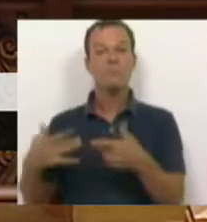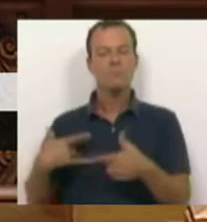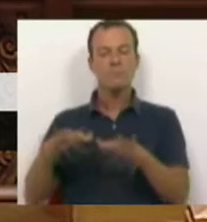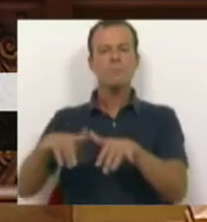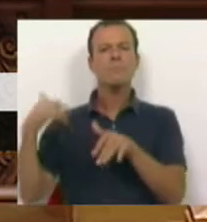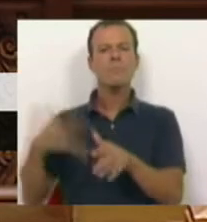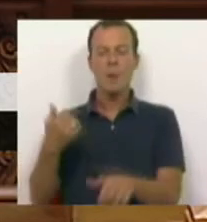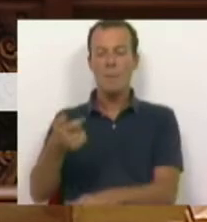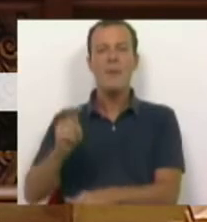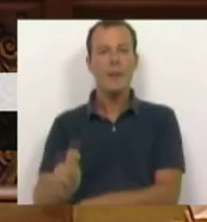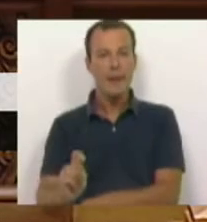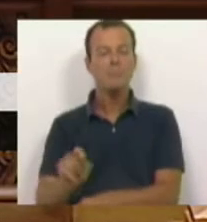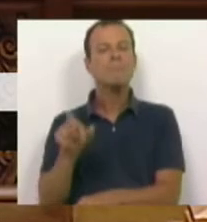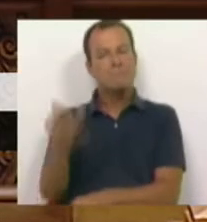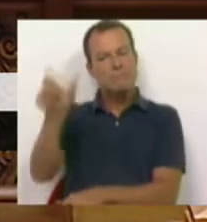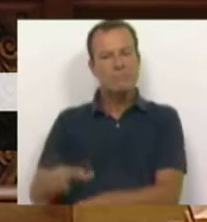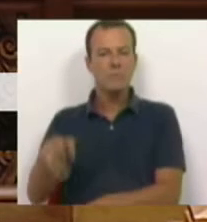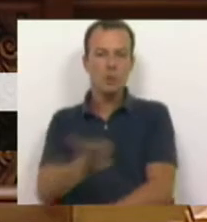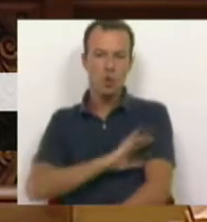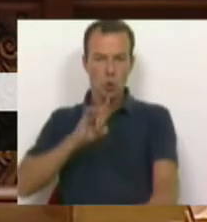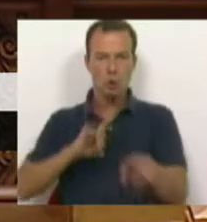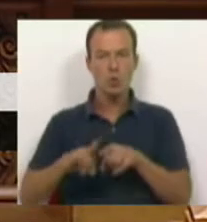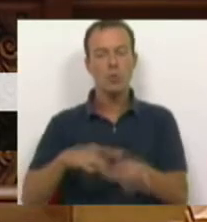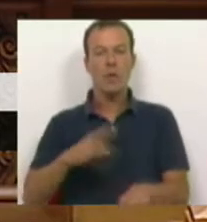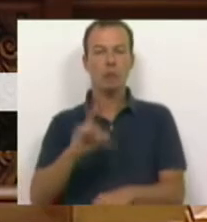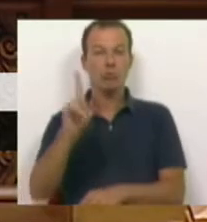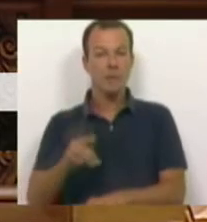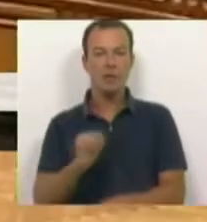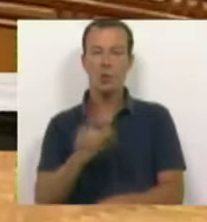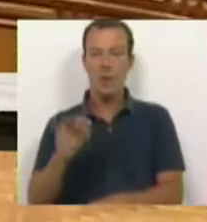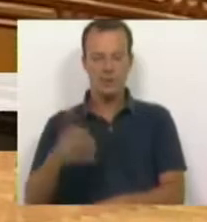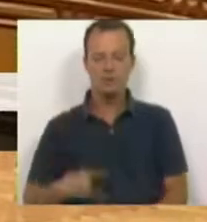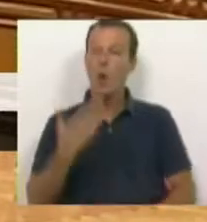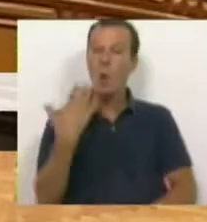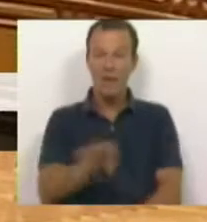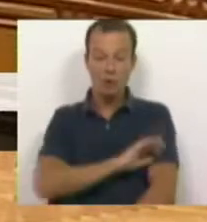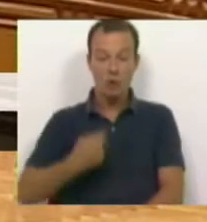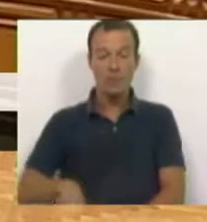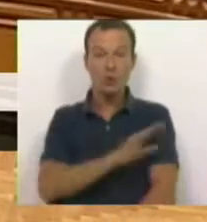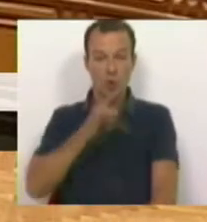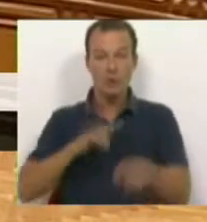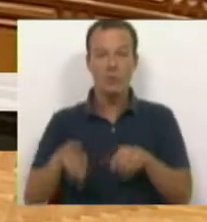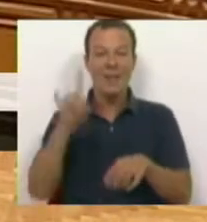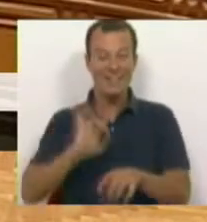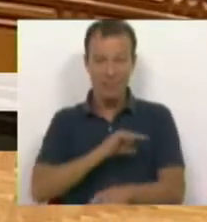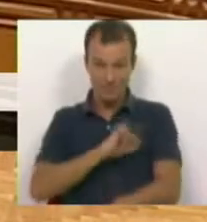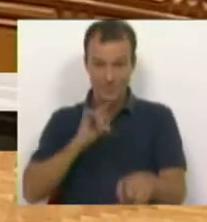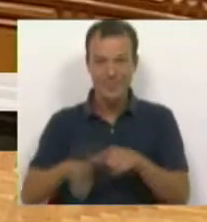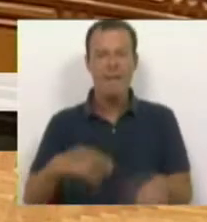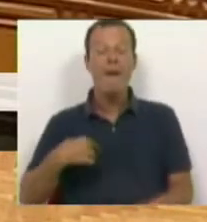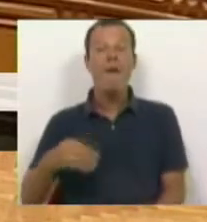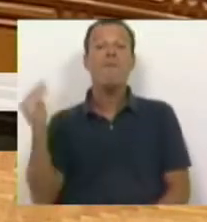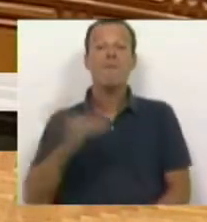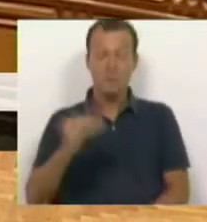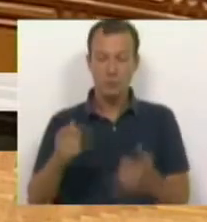Grupo Parlamentar do Bloco de Esquerda, o Sr. Deputado José Soeiro, faz favor, Sr. Deputado. Muito obrigado, Sr. Presidente. Sr. Deputado Ângela Guerra, é totalmente falso